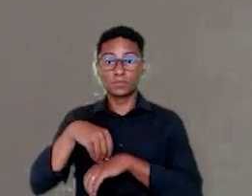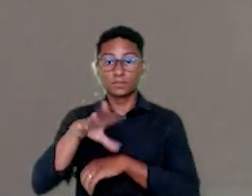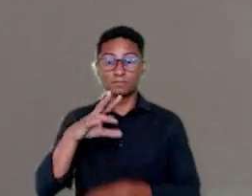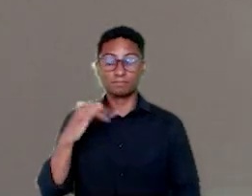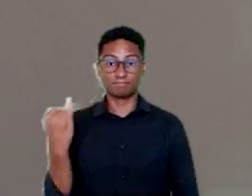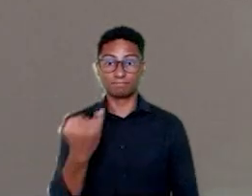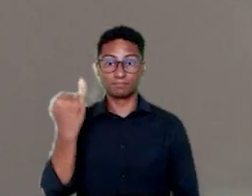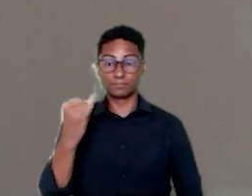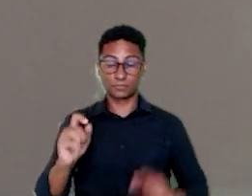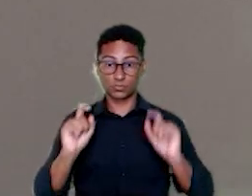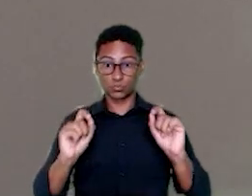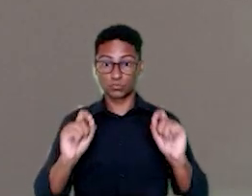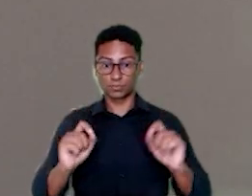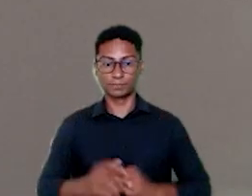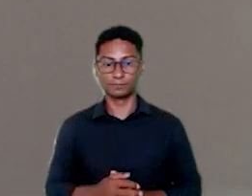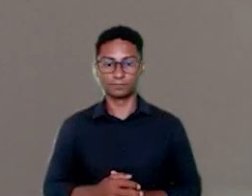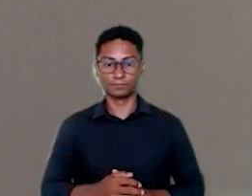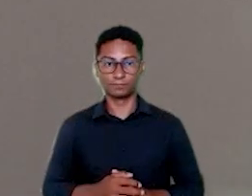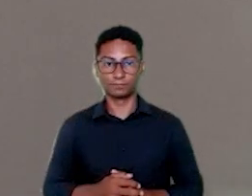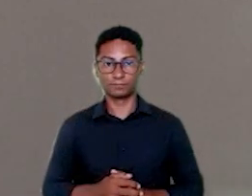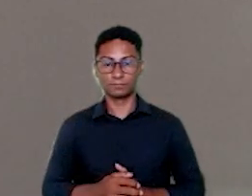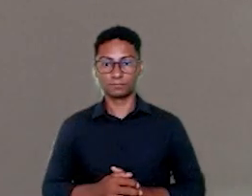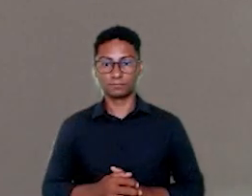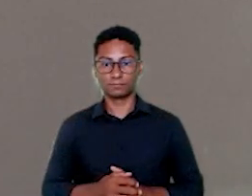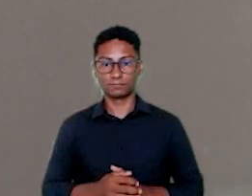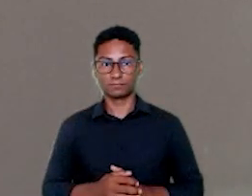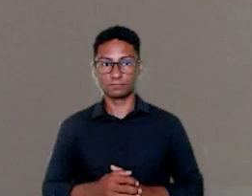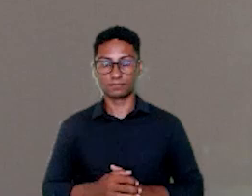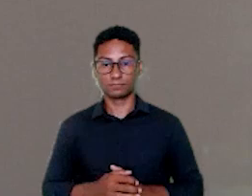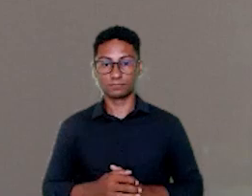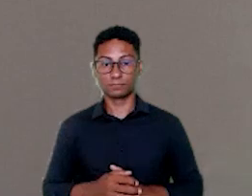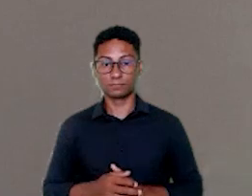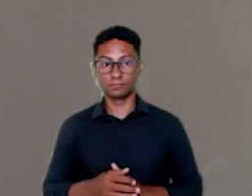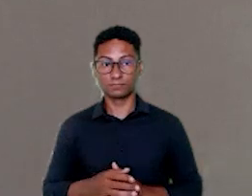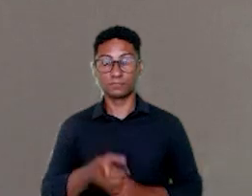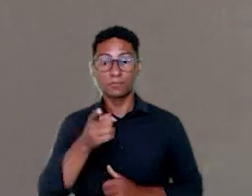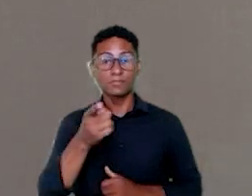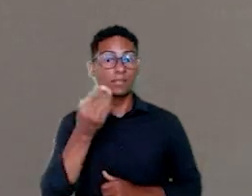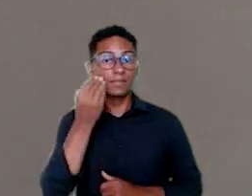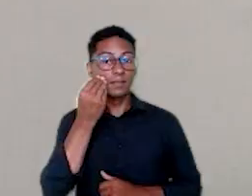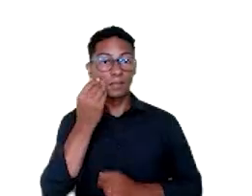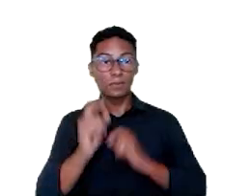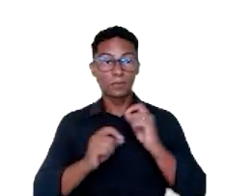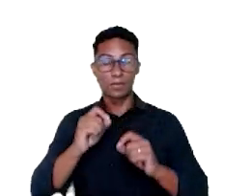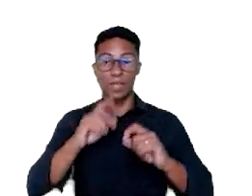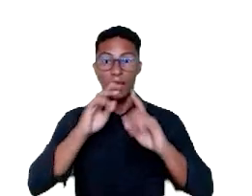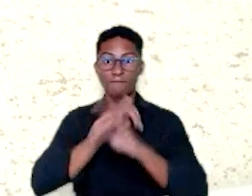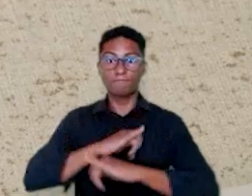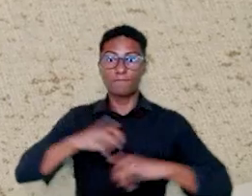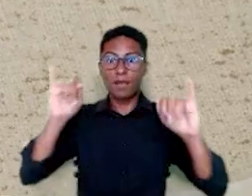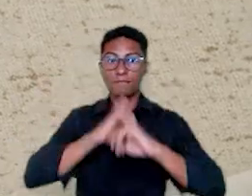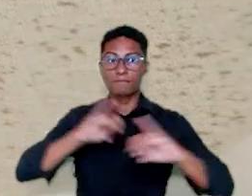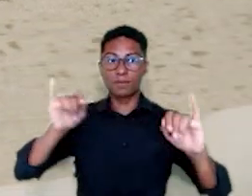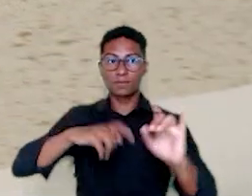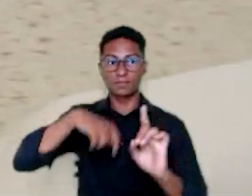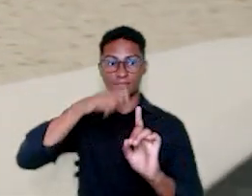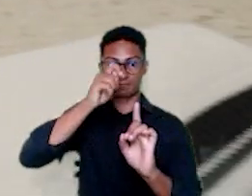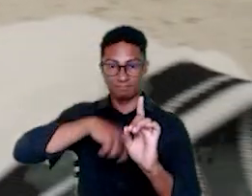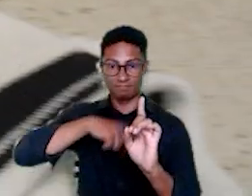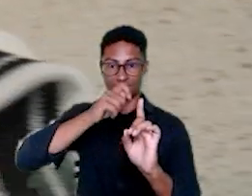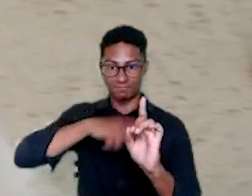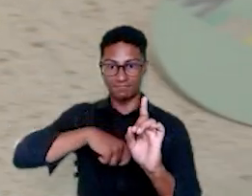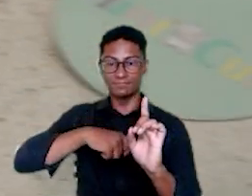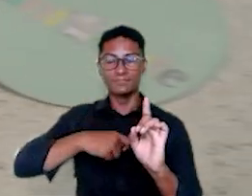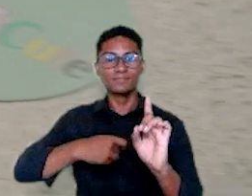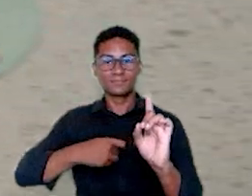você também tentar trazer, né, tanto a campanha de Natal como a promoção da sua